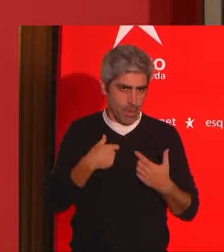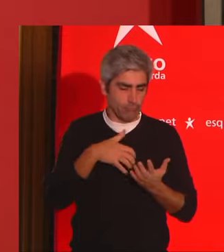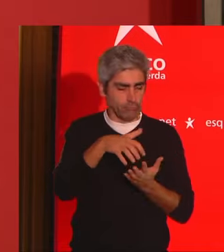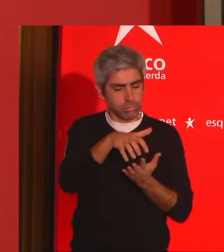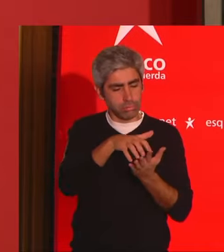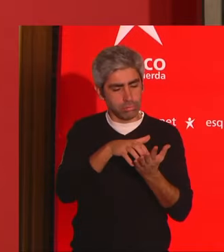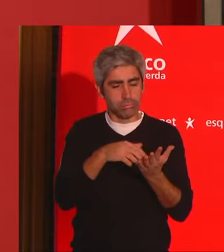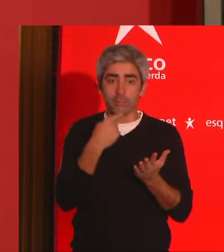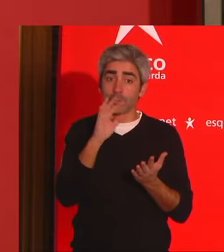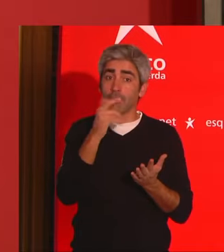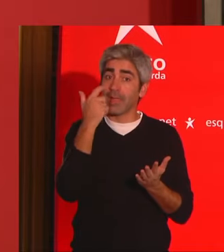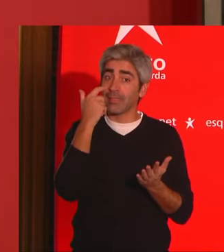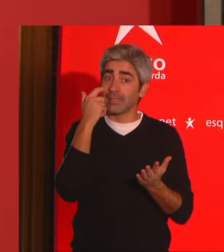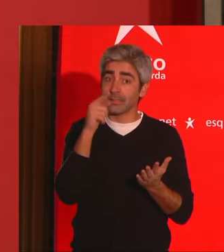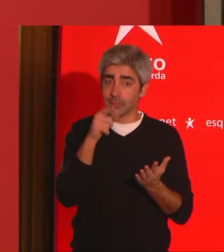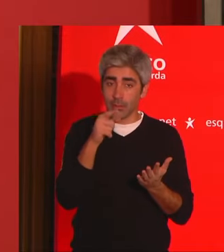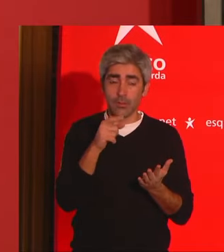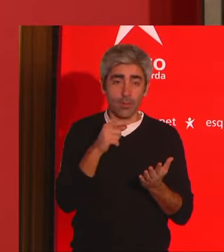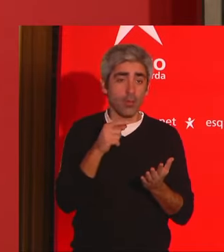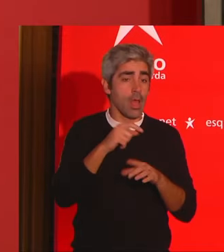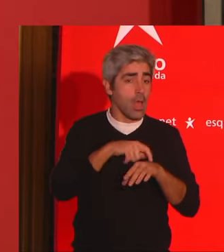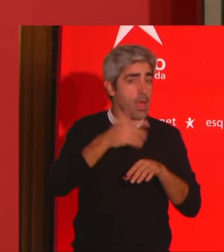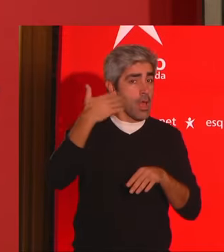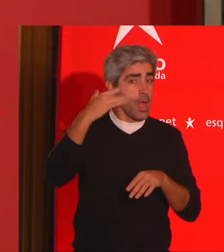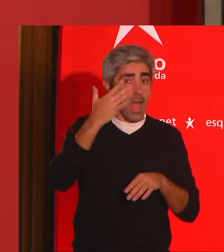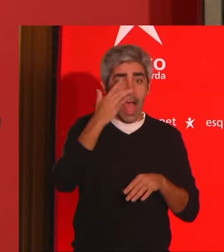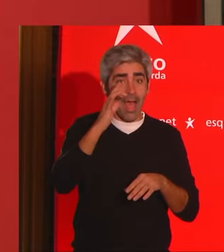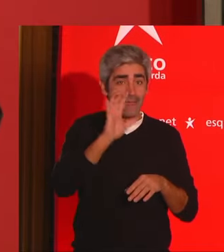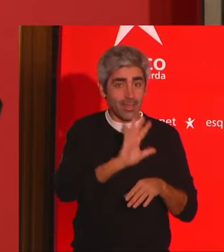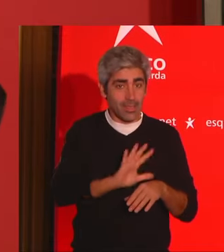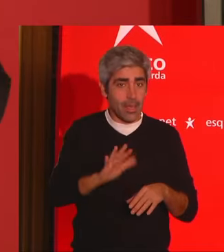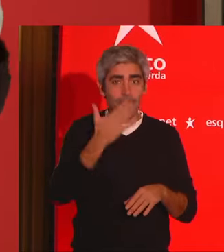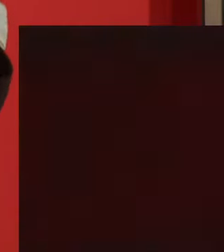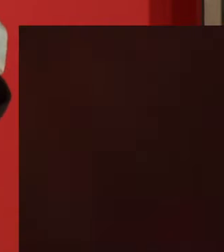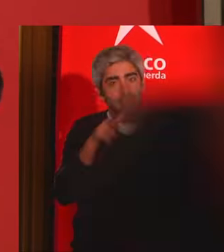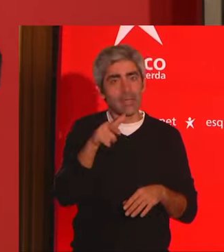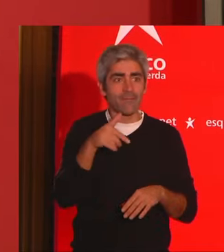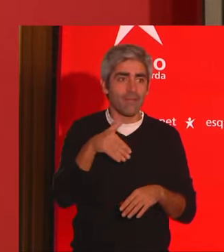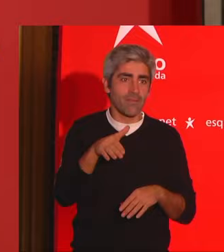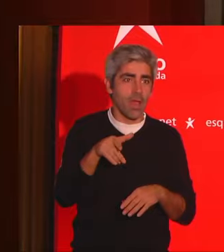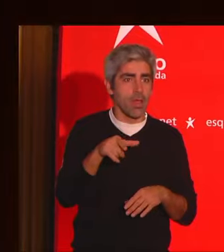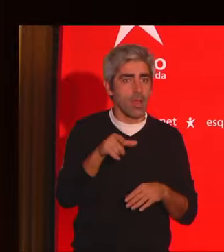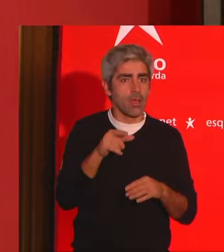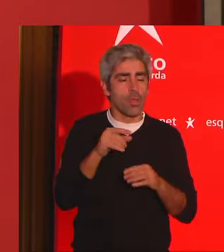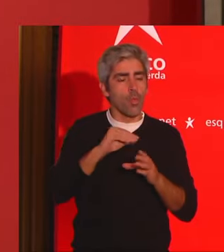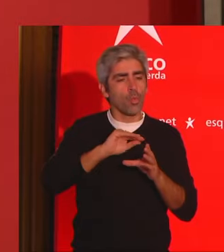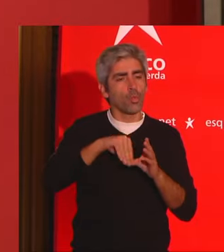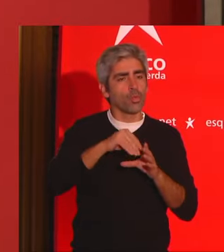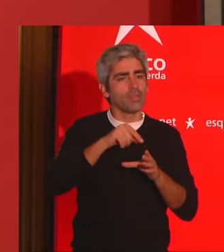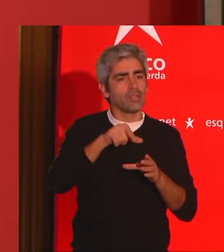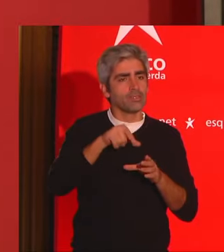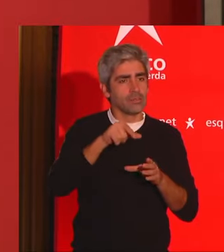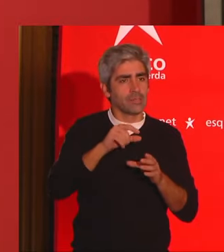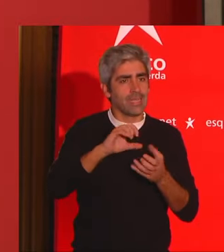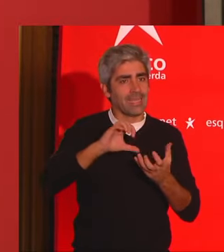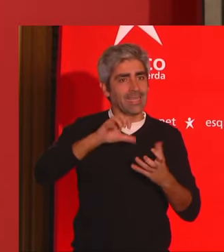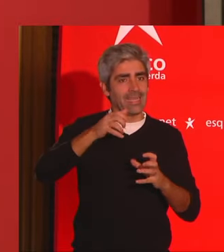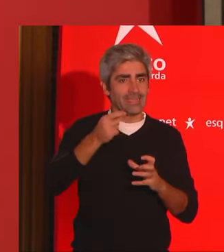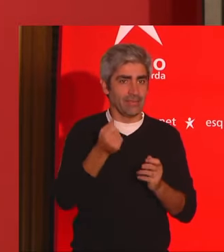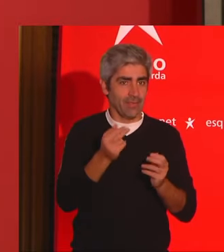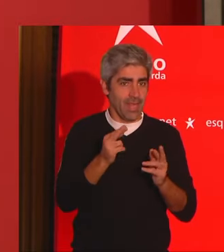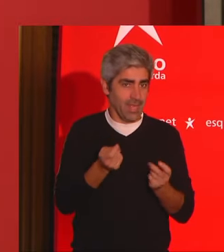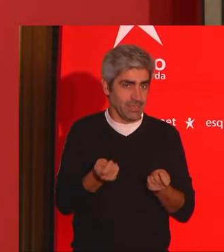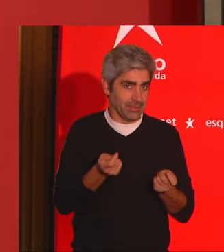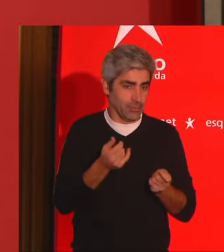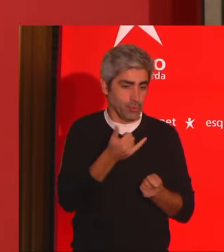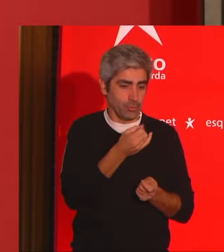em que justamente chamava a atenção. Houve tempos em que a África parecia estar a fazer, até no contexto da crise financeira